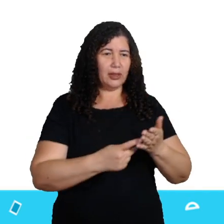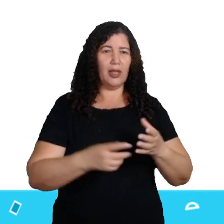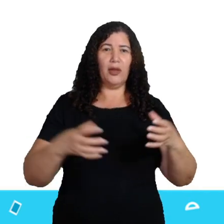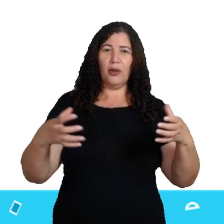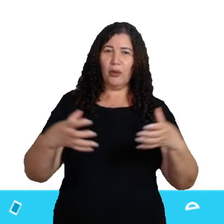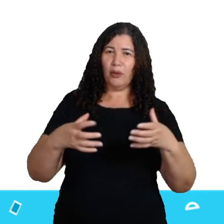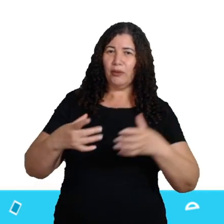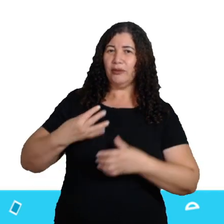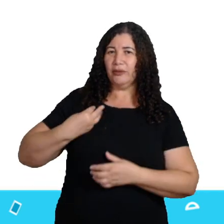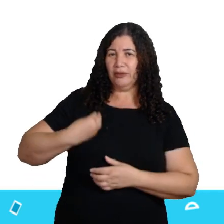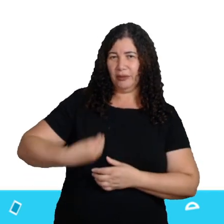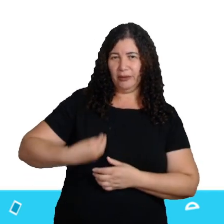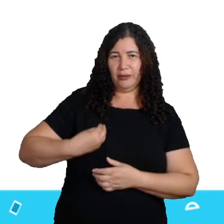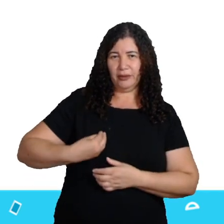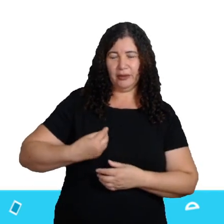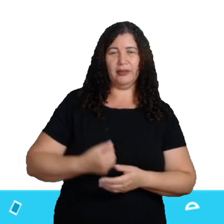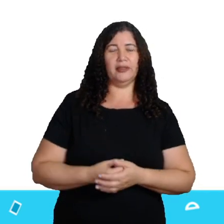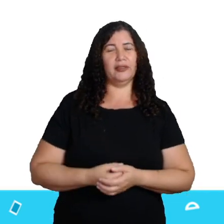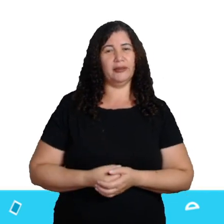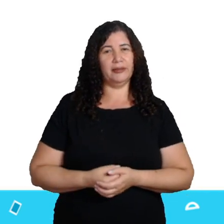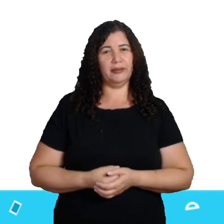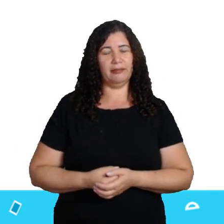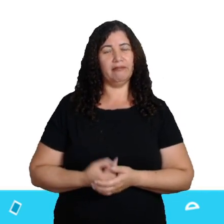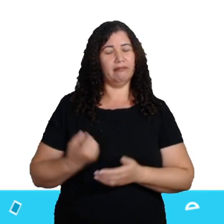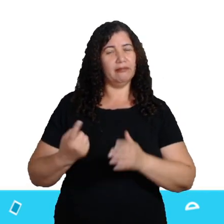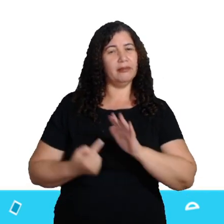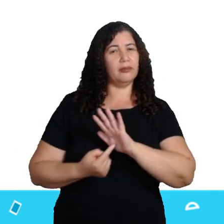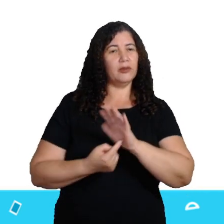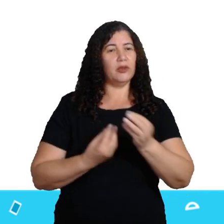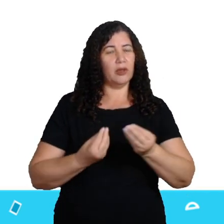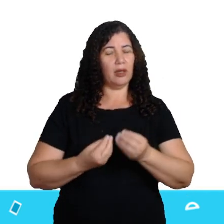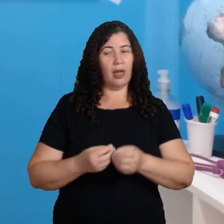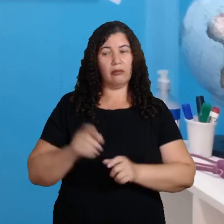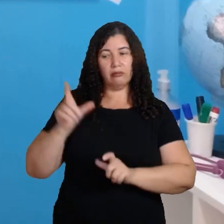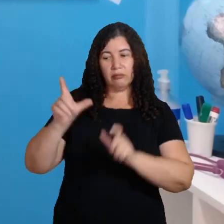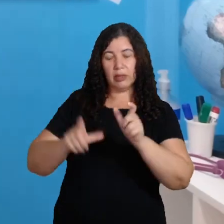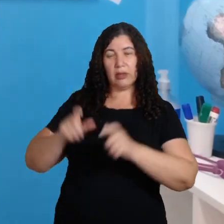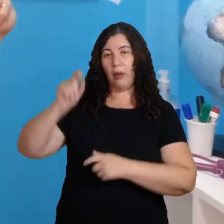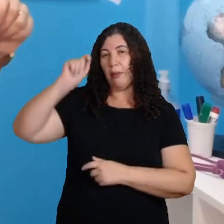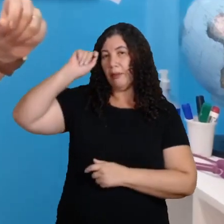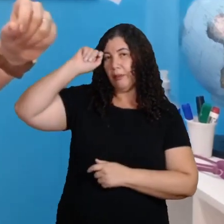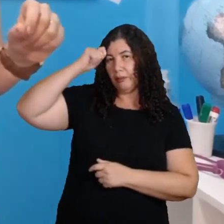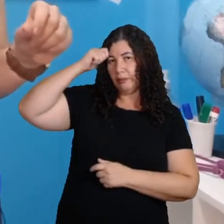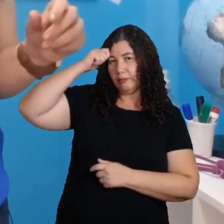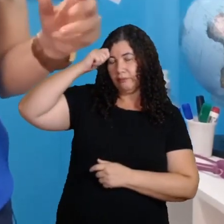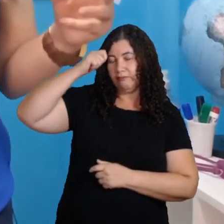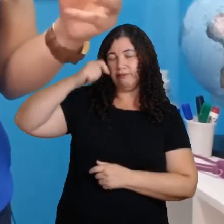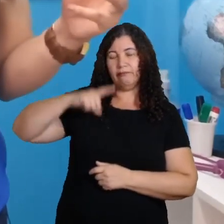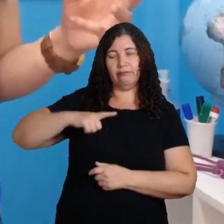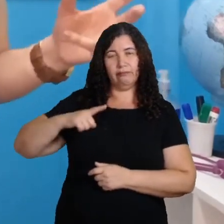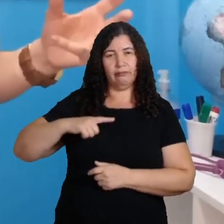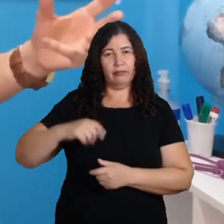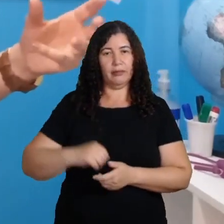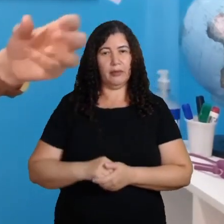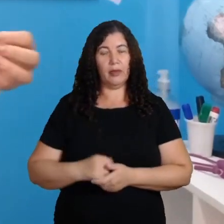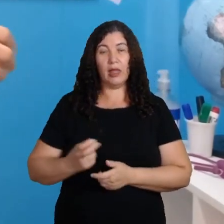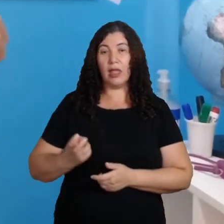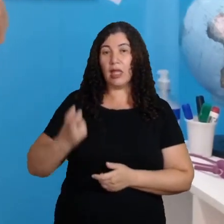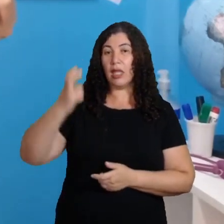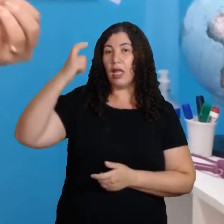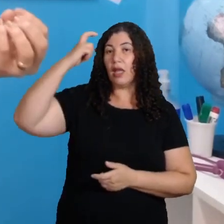mantém viva, fixada na pele negra, fixada na